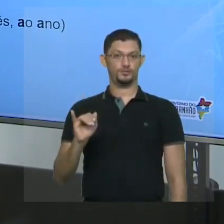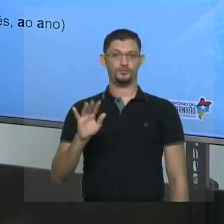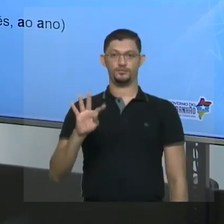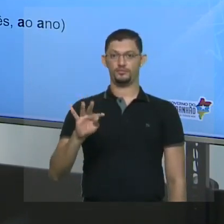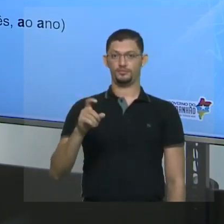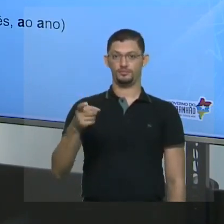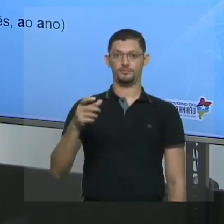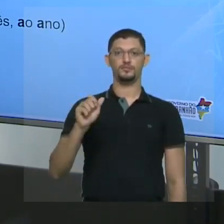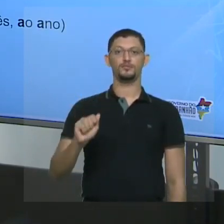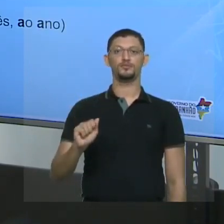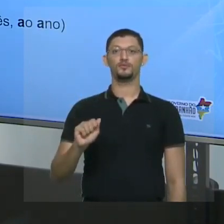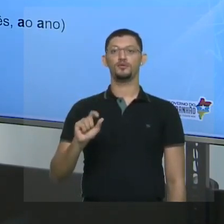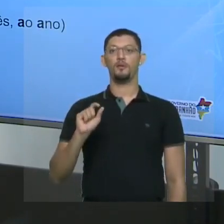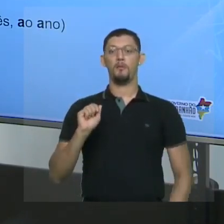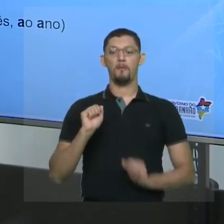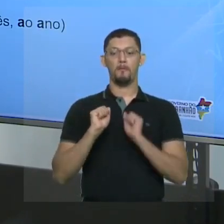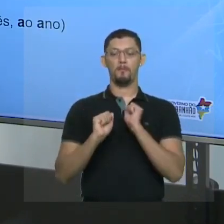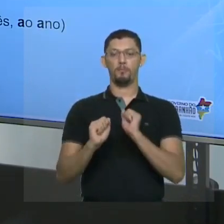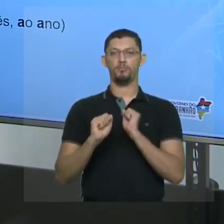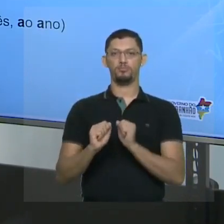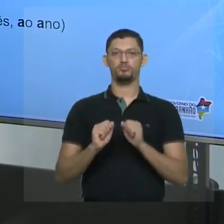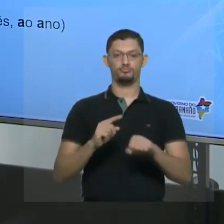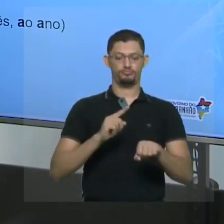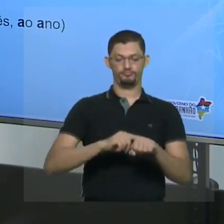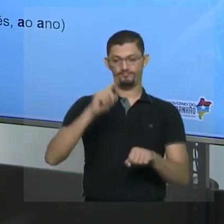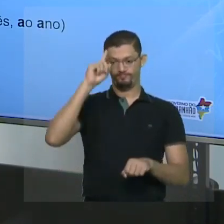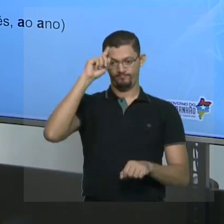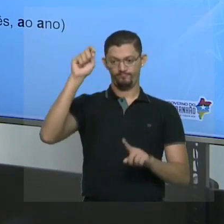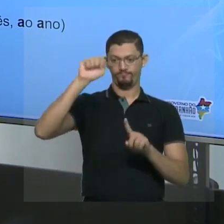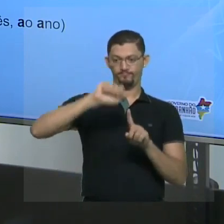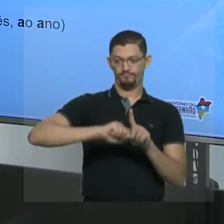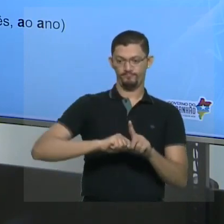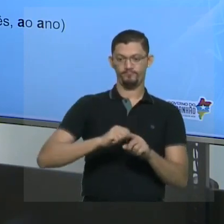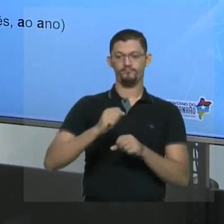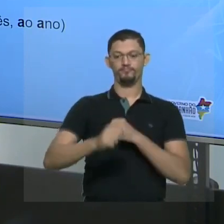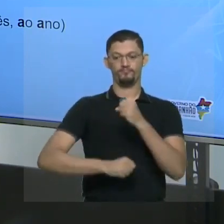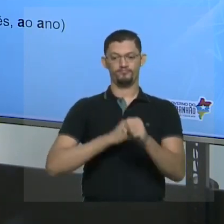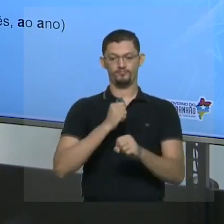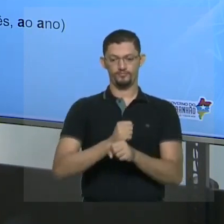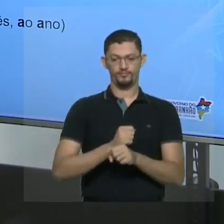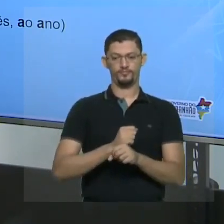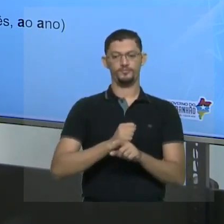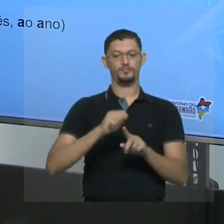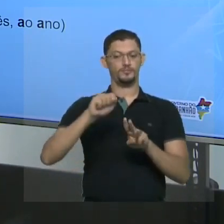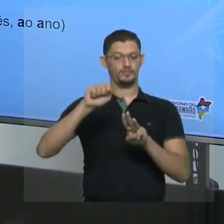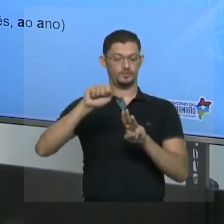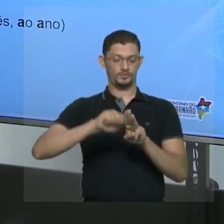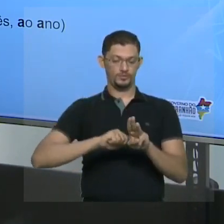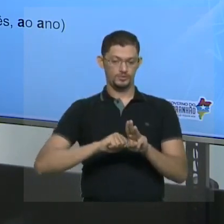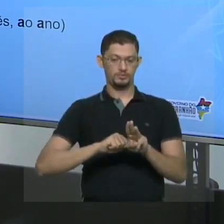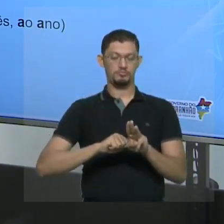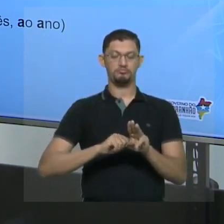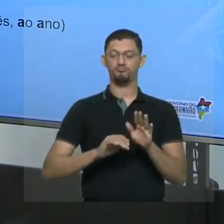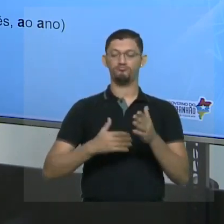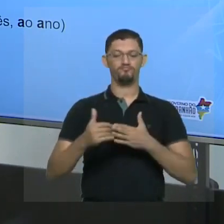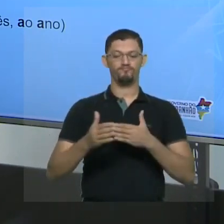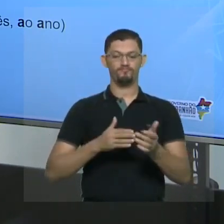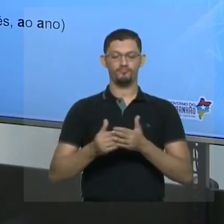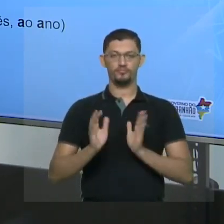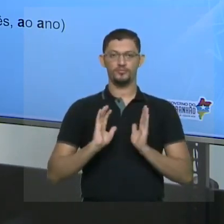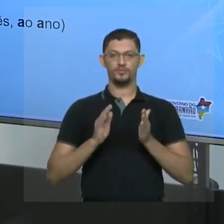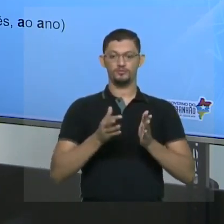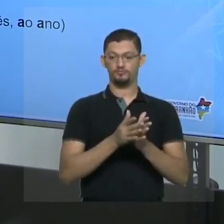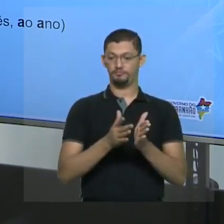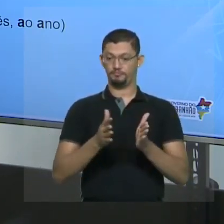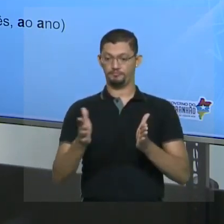é a minha taxa. Essa taxa ela pode ser ao dia, ao mês, ao ano, ao trimestre, ao bimestre. A taxa sempre leva em